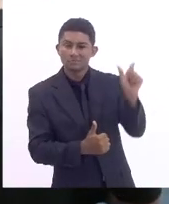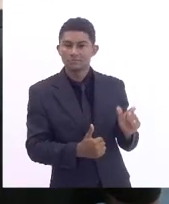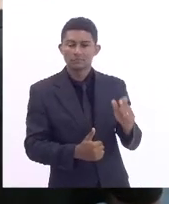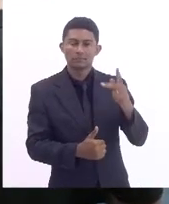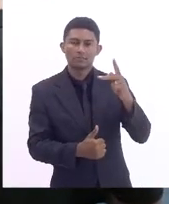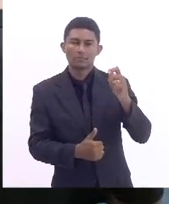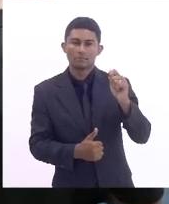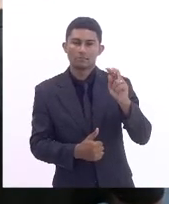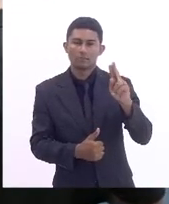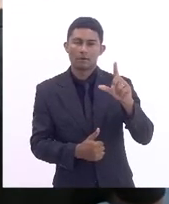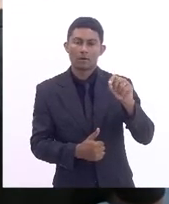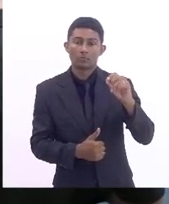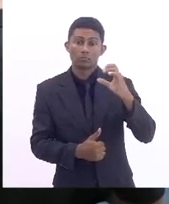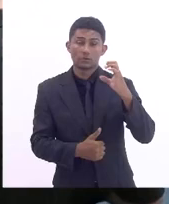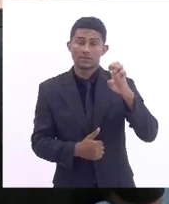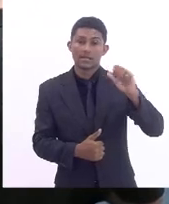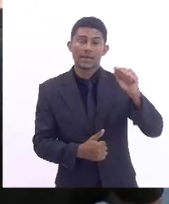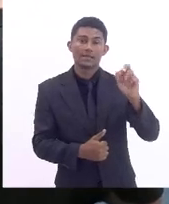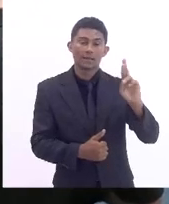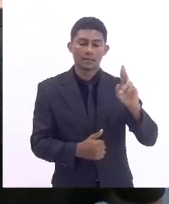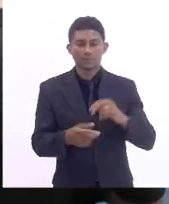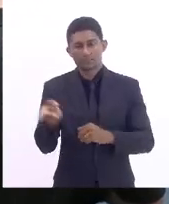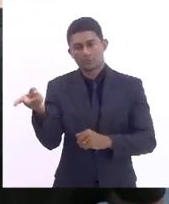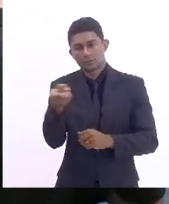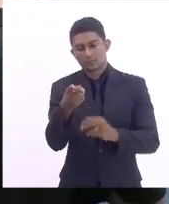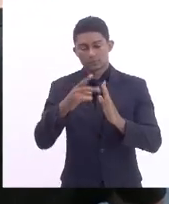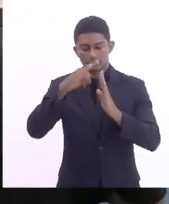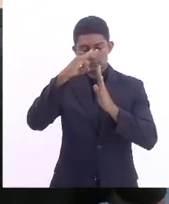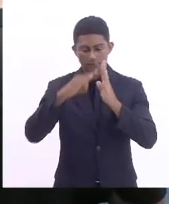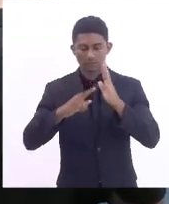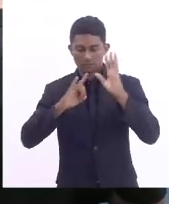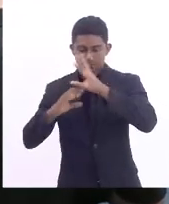César Felipe Teixeira para receber e o termo de posse e